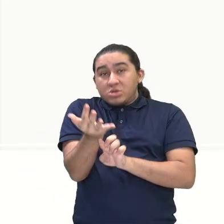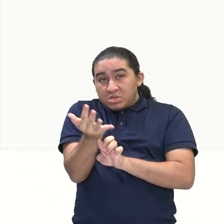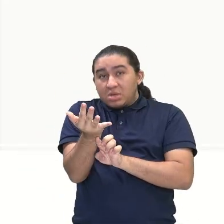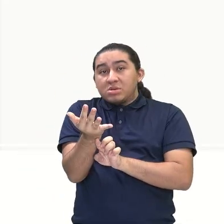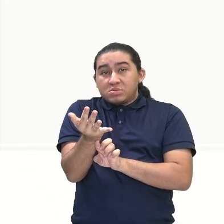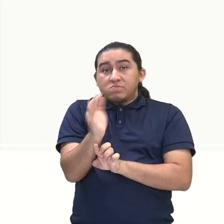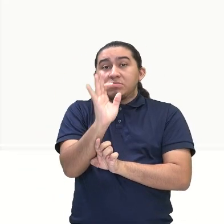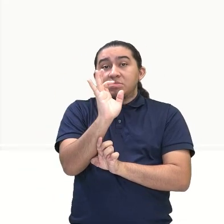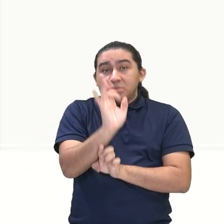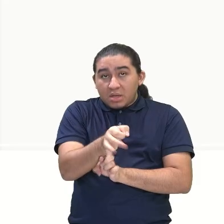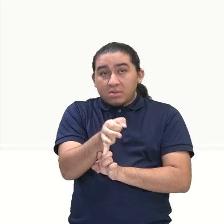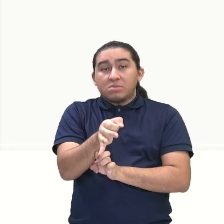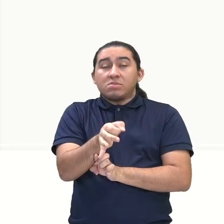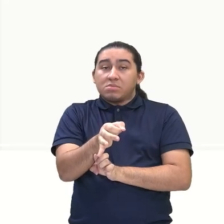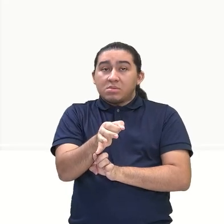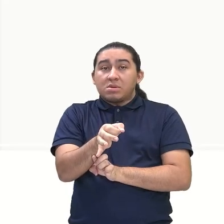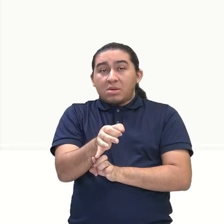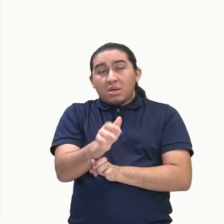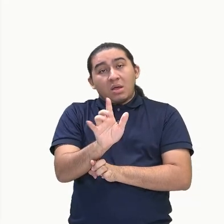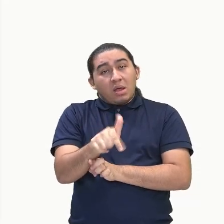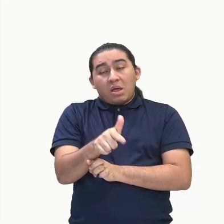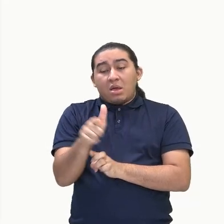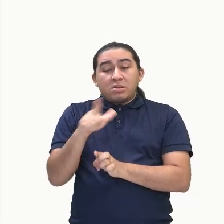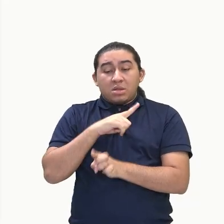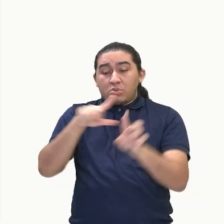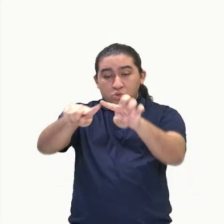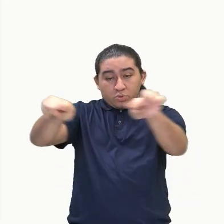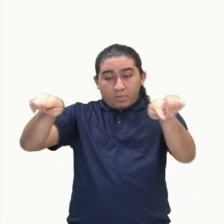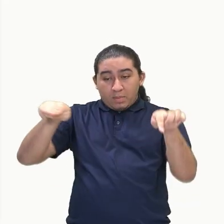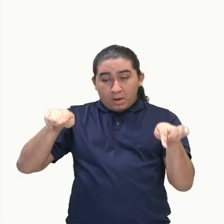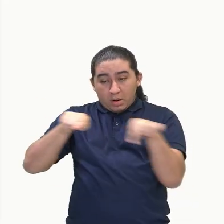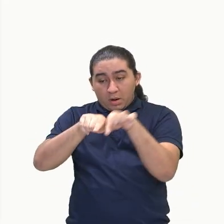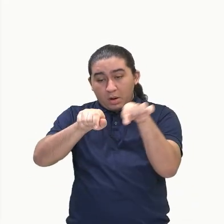quisesse comprar, né, cercar um terreno, ou